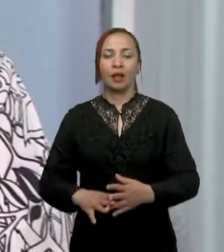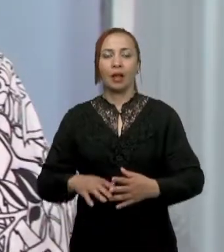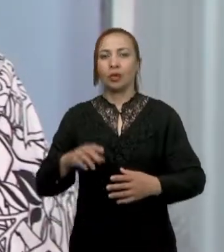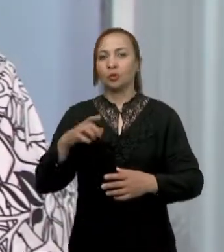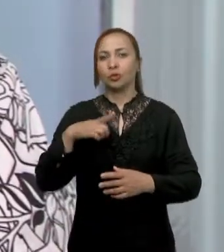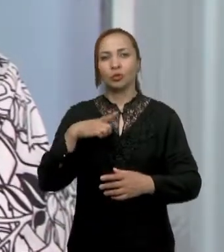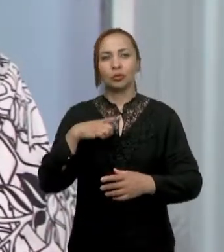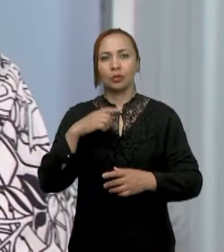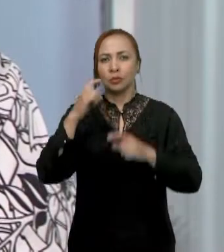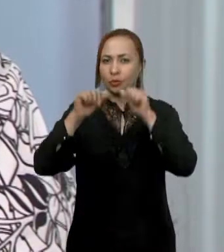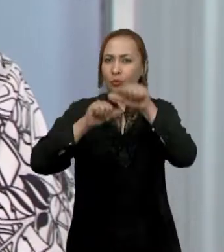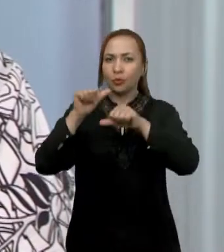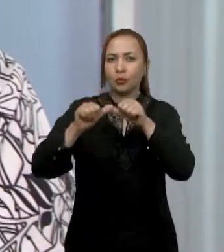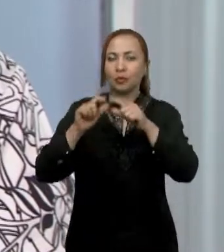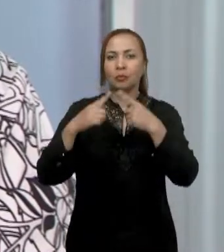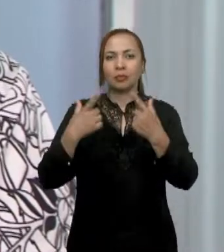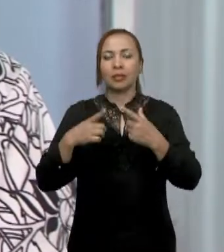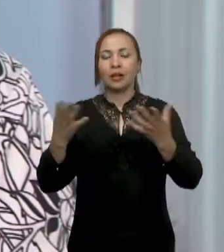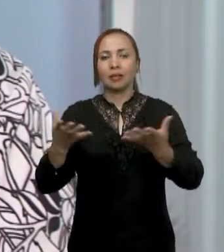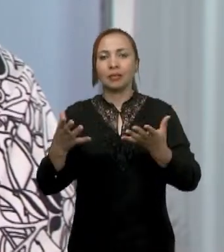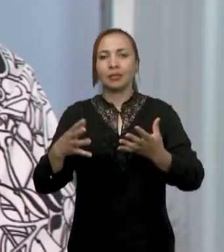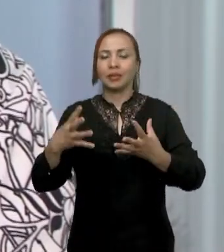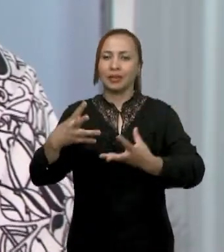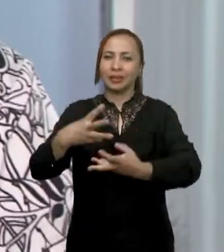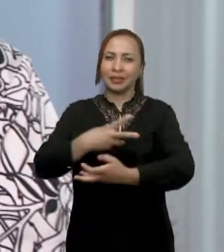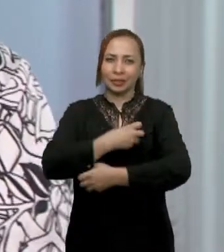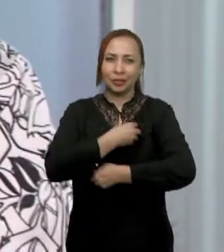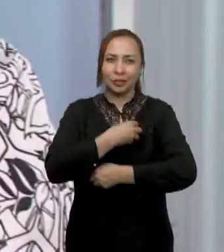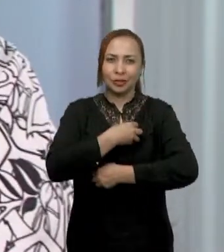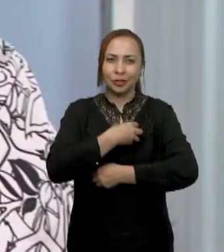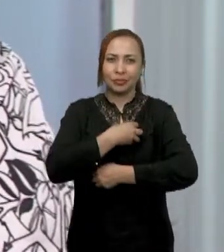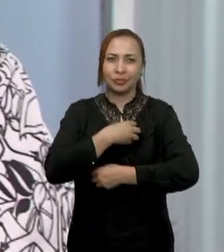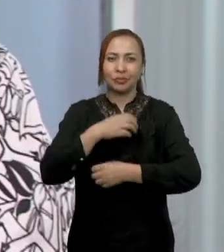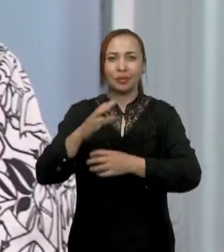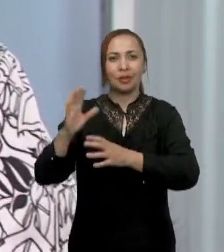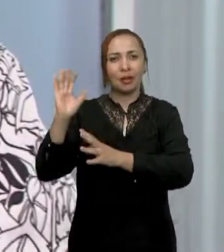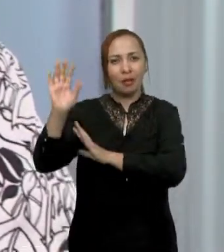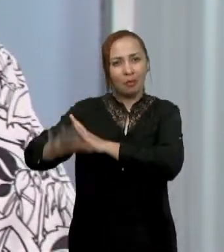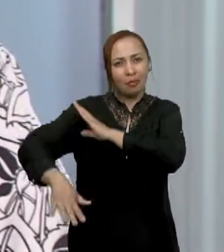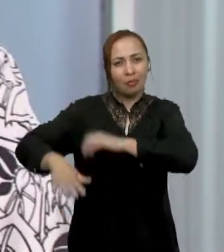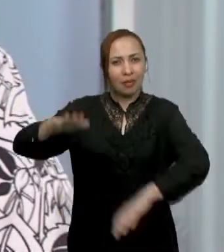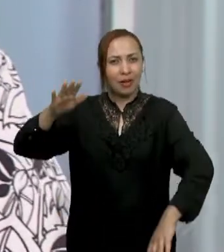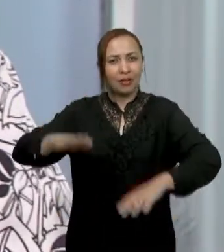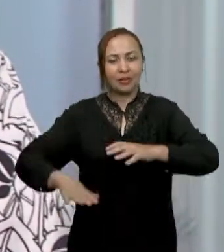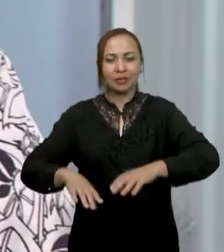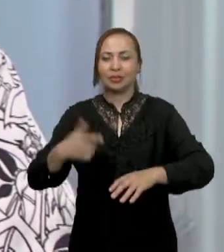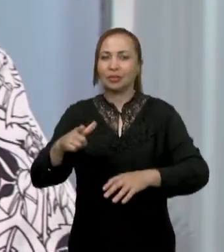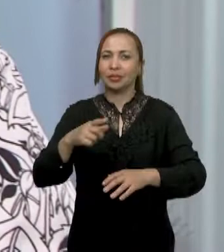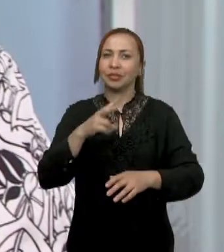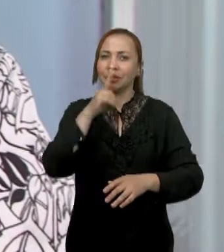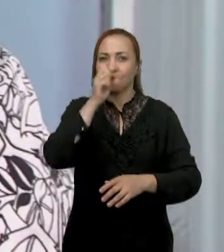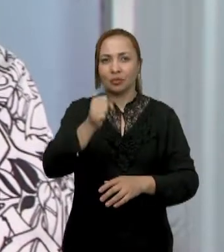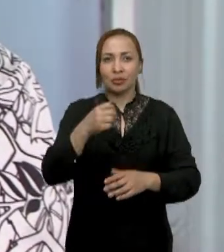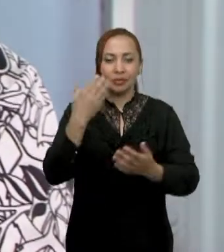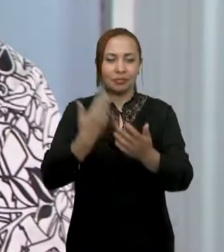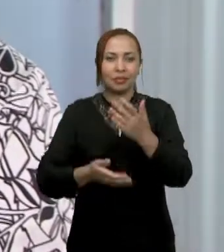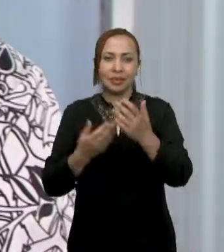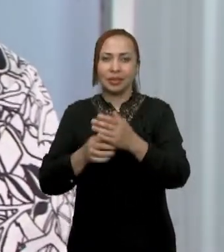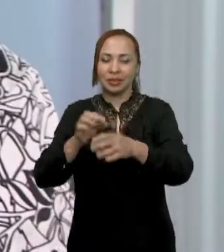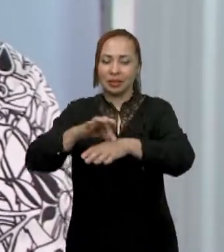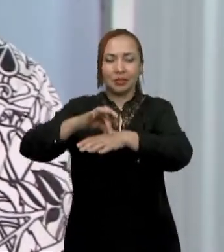Eu venci a Covid, mas agora eu estou só com sintomas. Os braços, tá sem força. Eu perdi muita